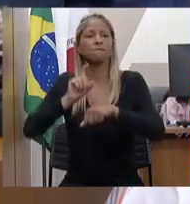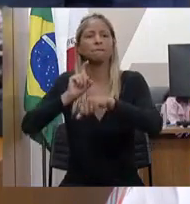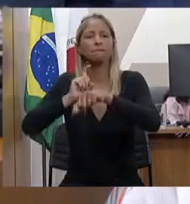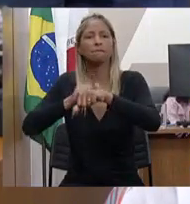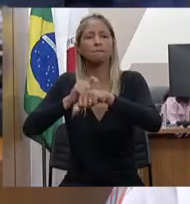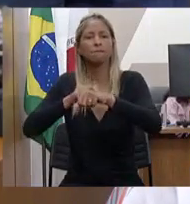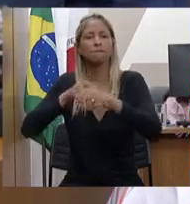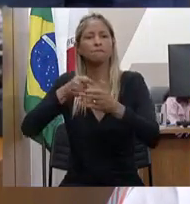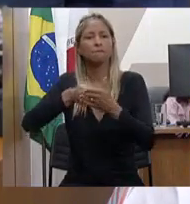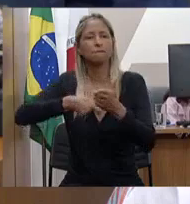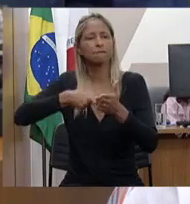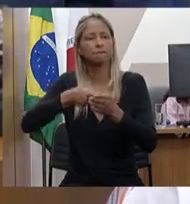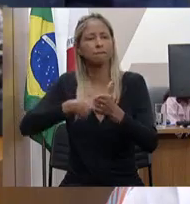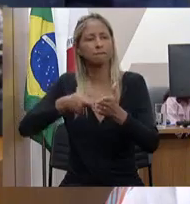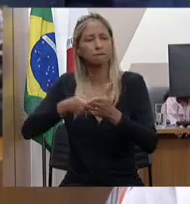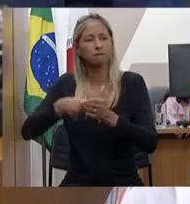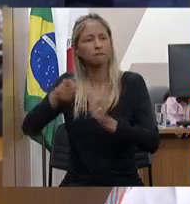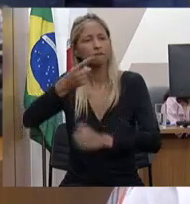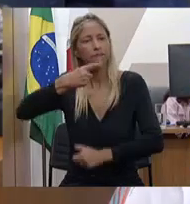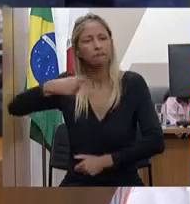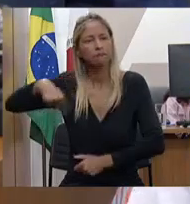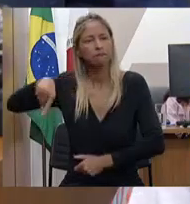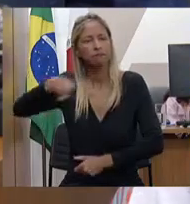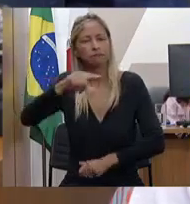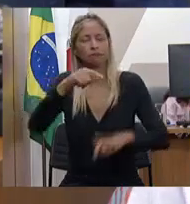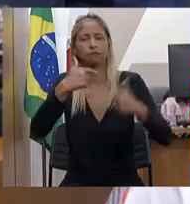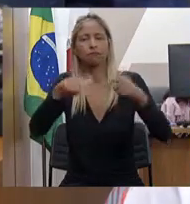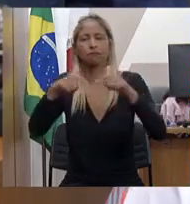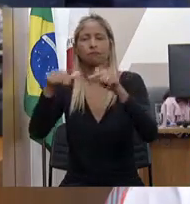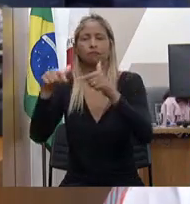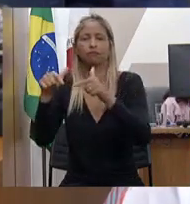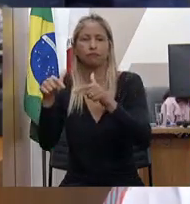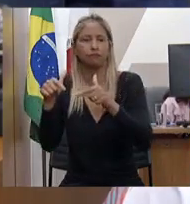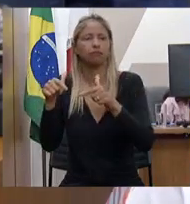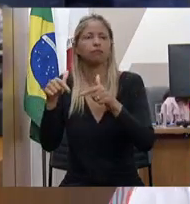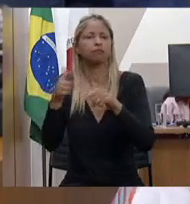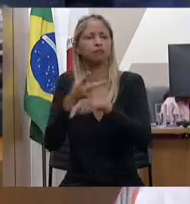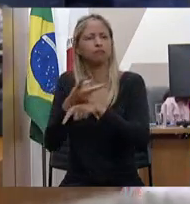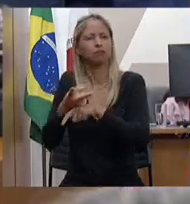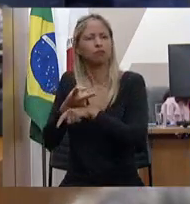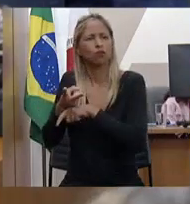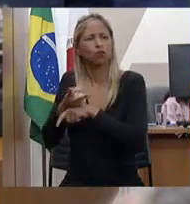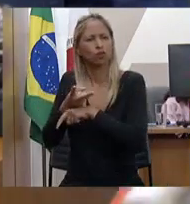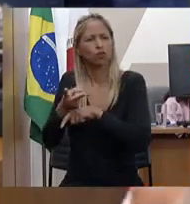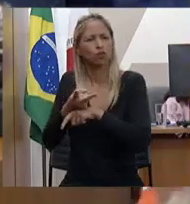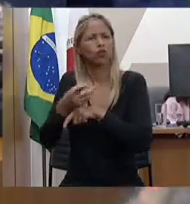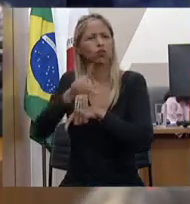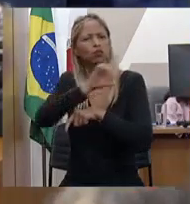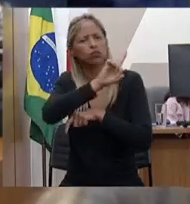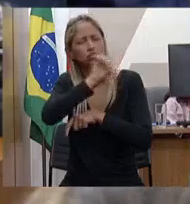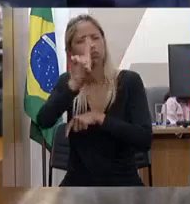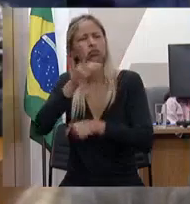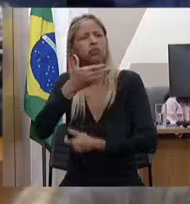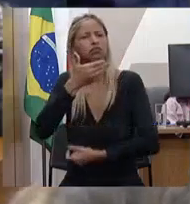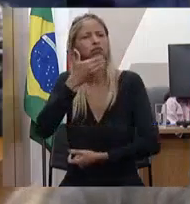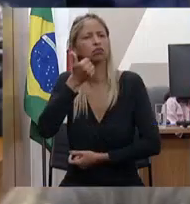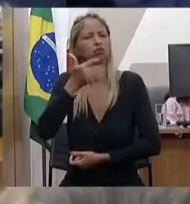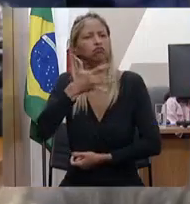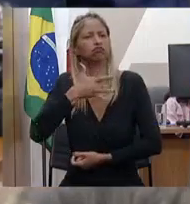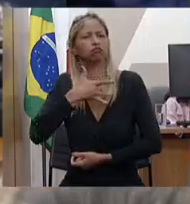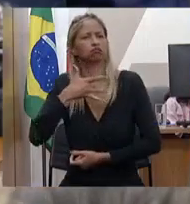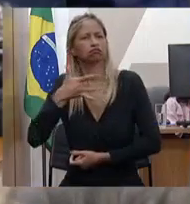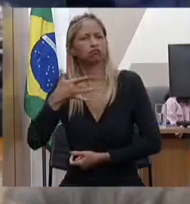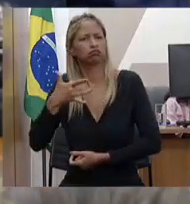de luta para nós que trabalhamos em busca de um dia melhor da